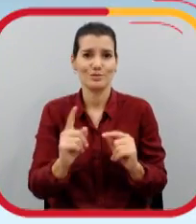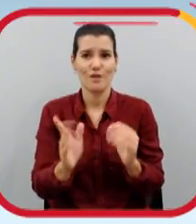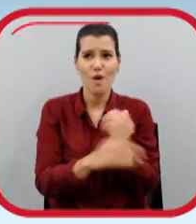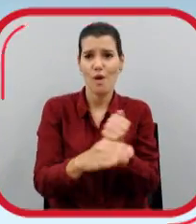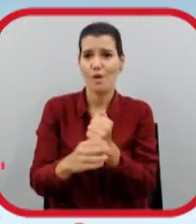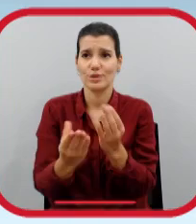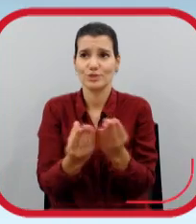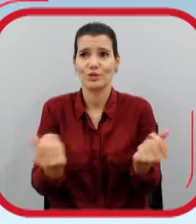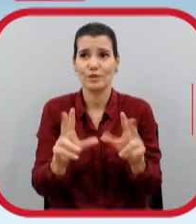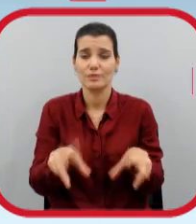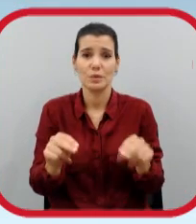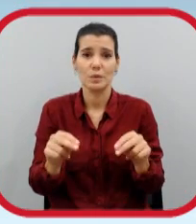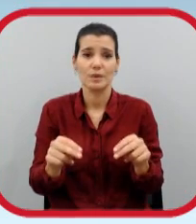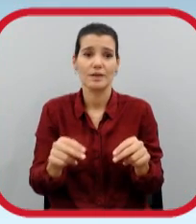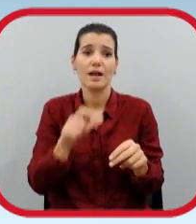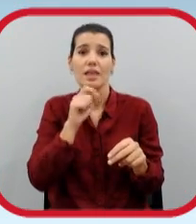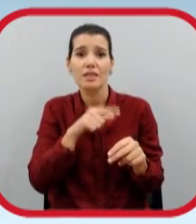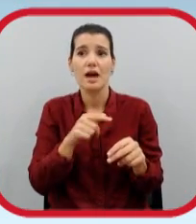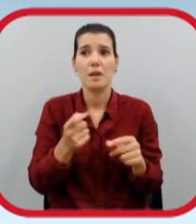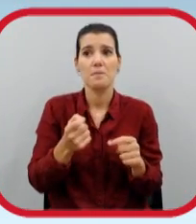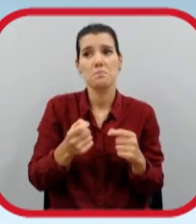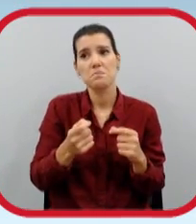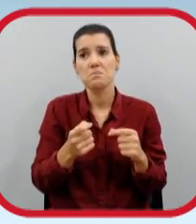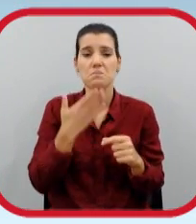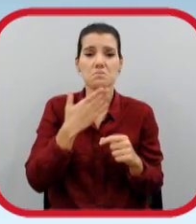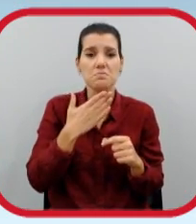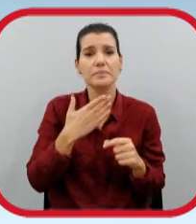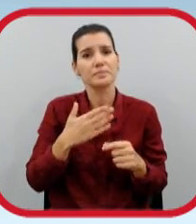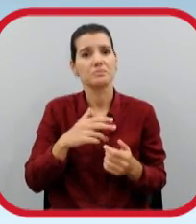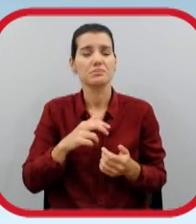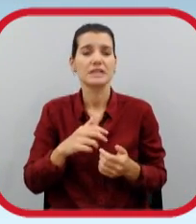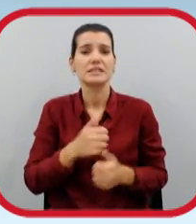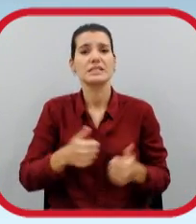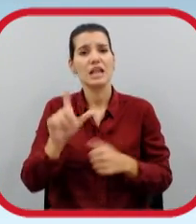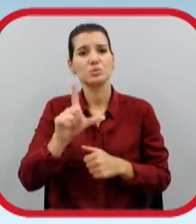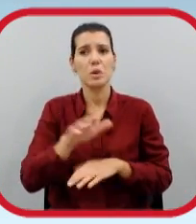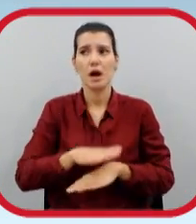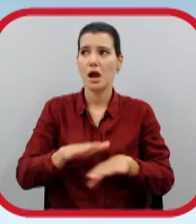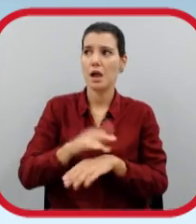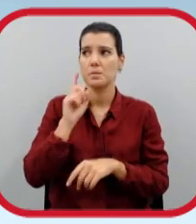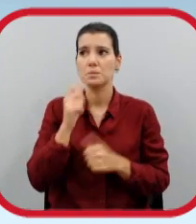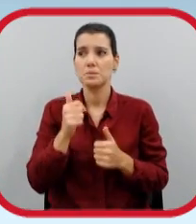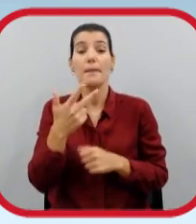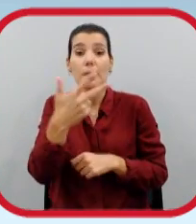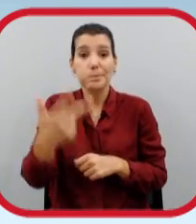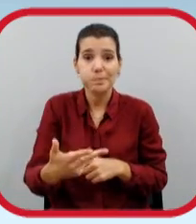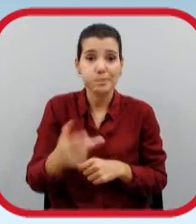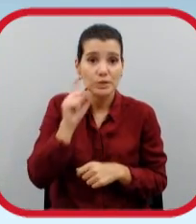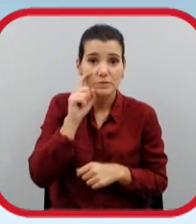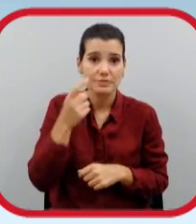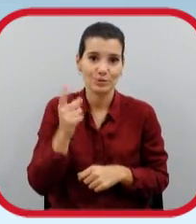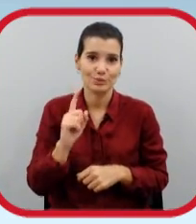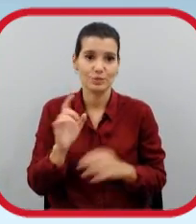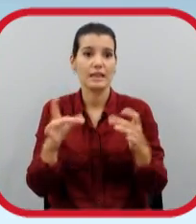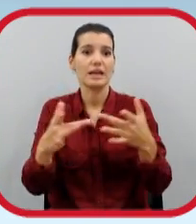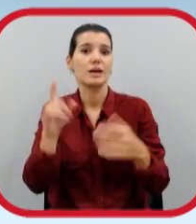dos roubos nunca se resolveu. Não é? Portanto, a pessoa pode andar com alguma calma, alguma segurança na cidade de Lisboa, não é? Mas não existe 100% de segurança. Não é?